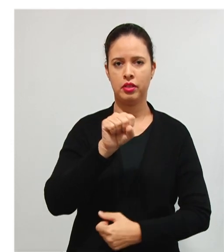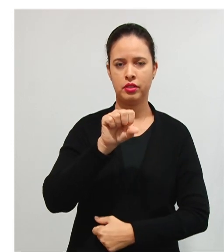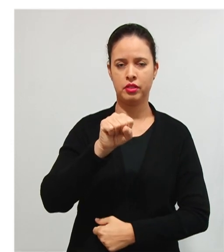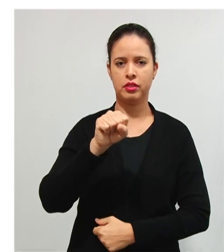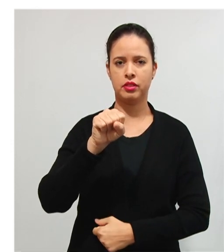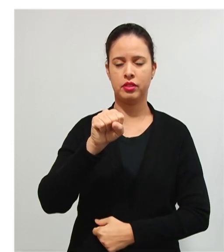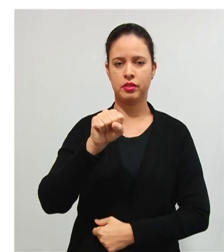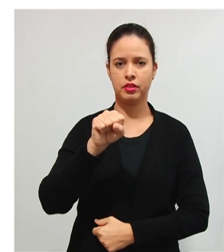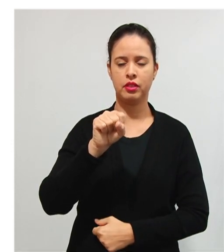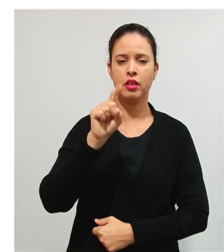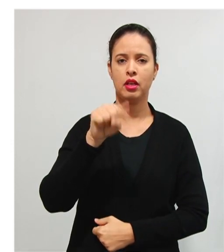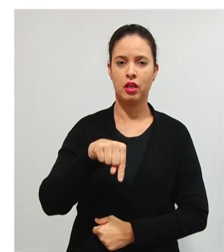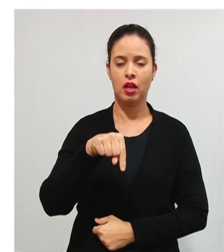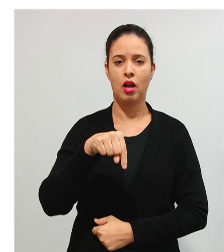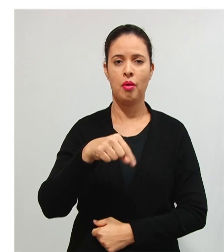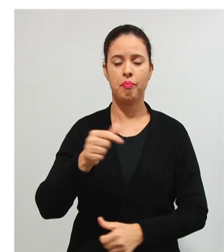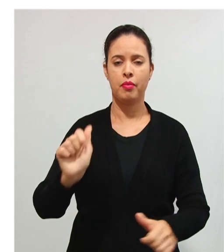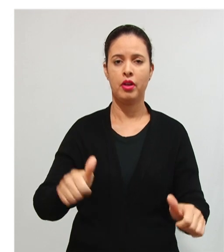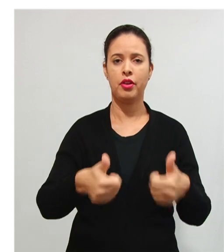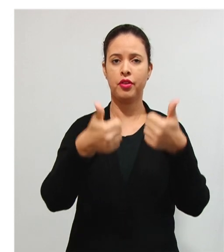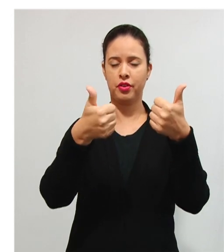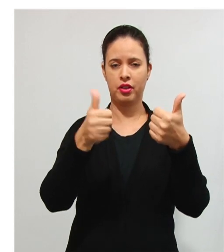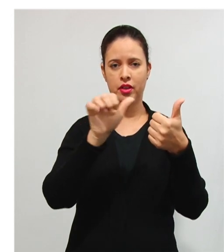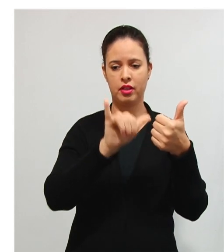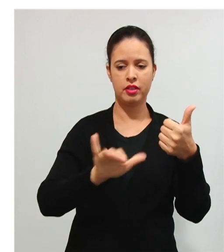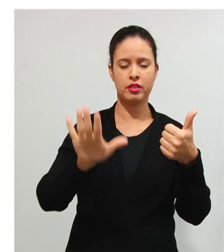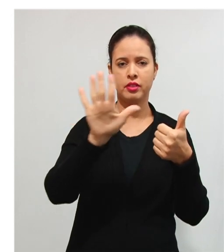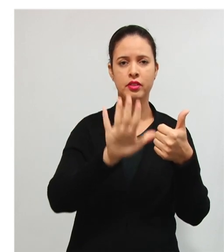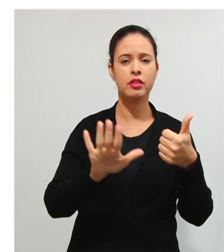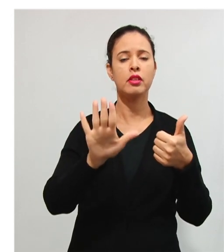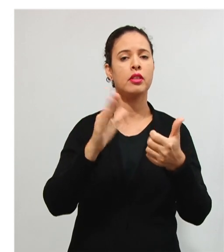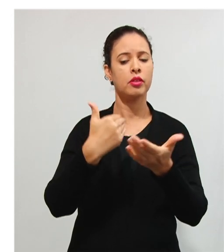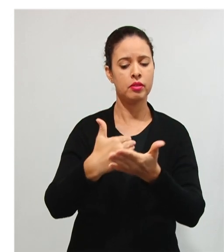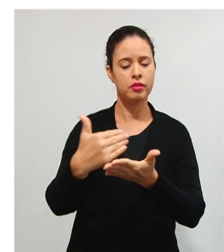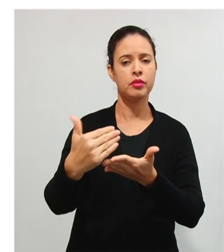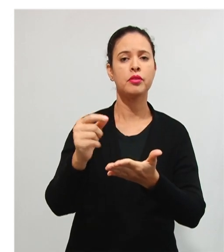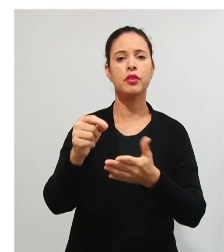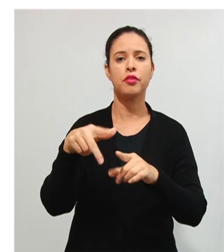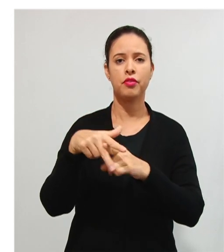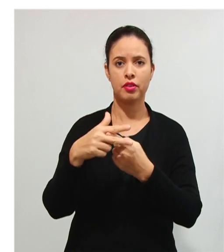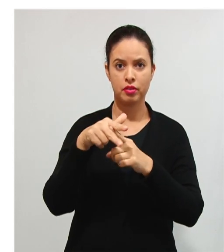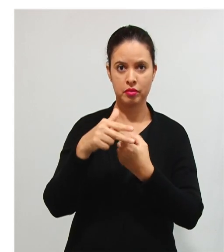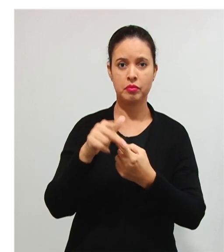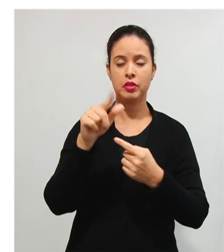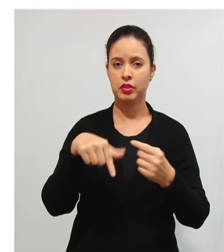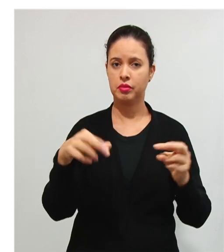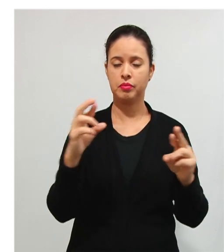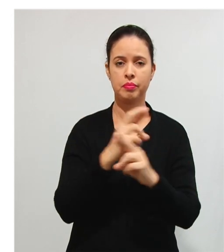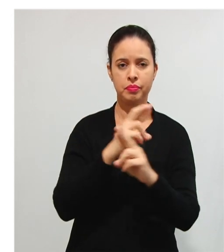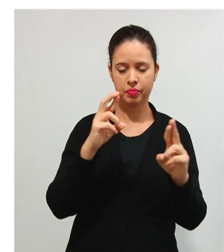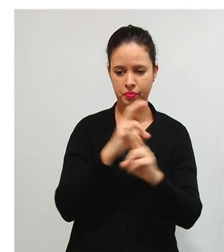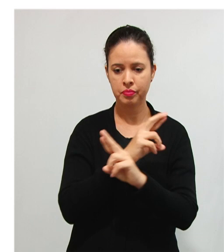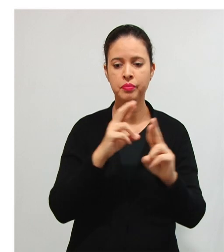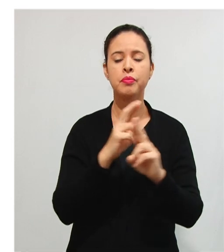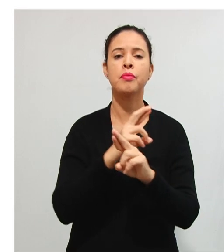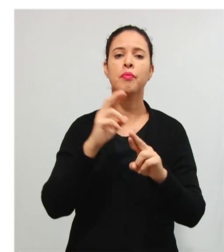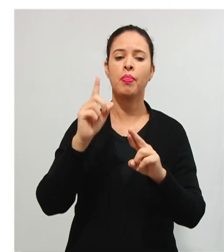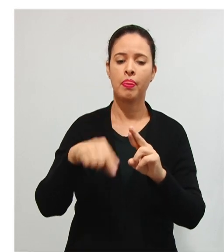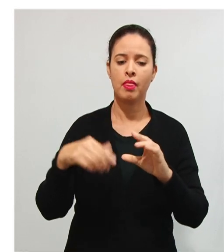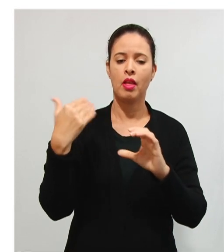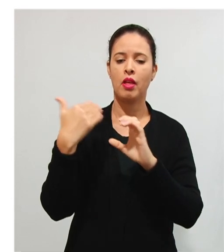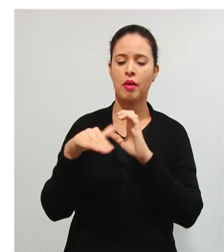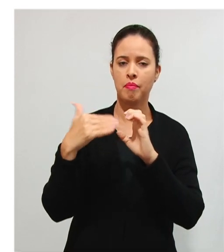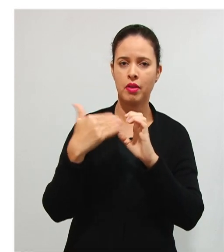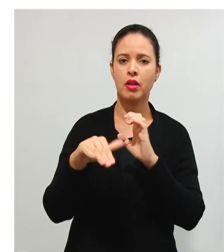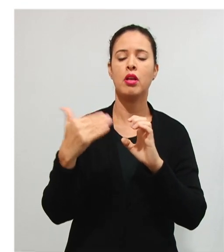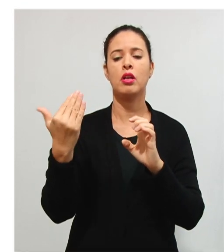melhorar a aparência gráfica, iniciou-se então a disponibilização de ferramentas mais interativas, e-mails,